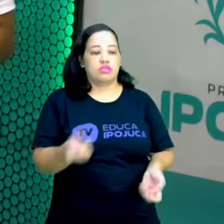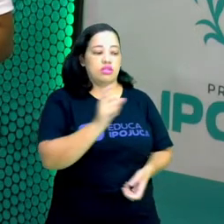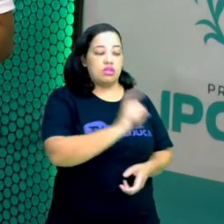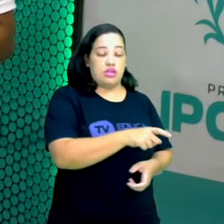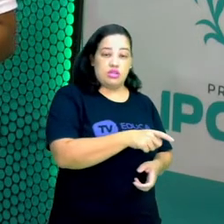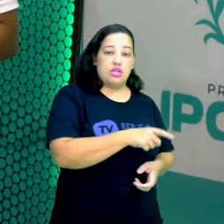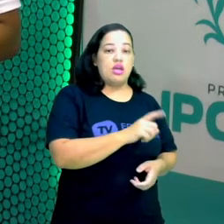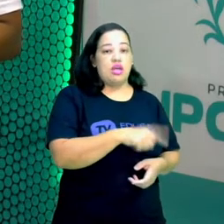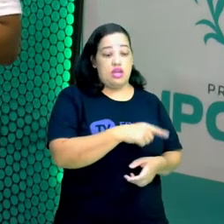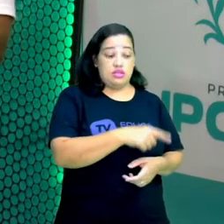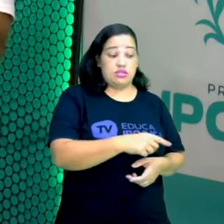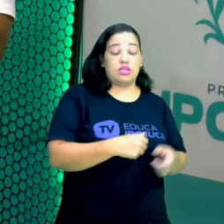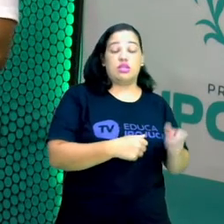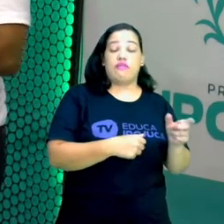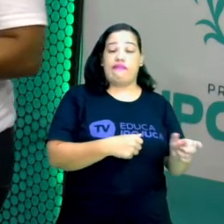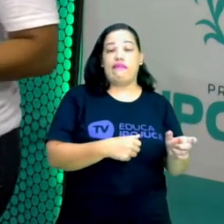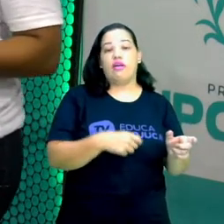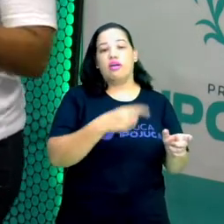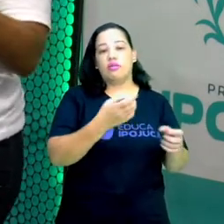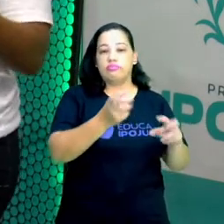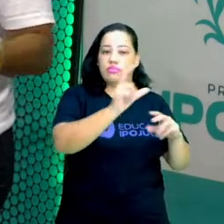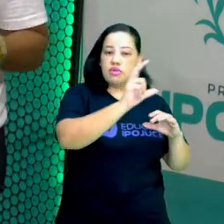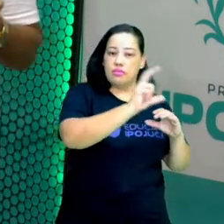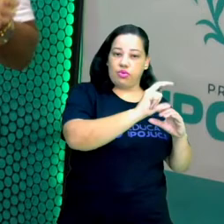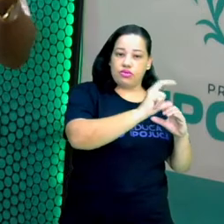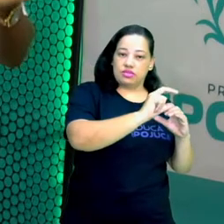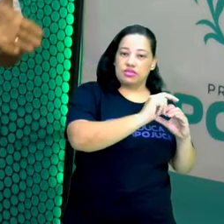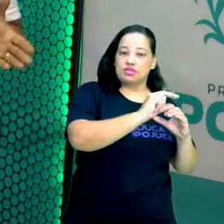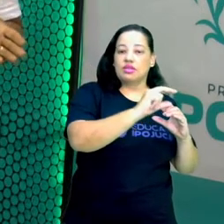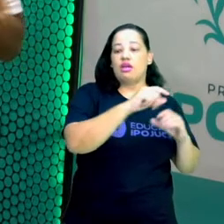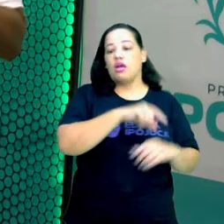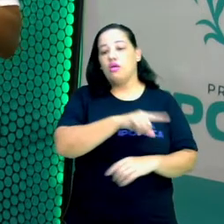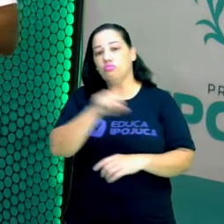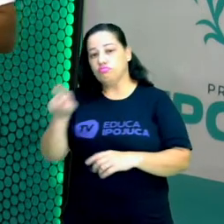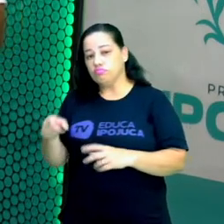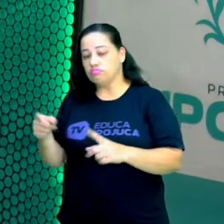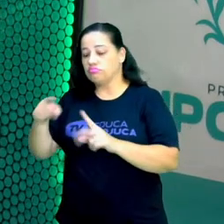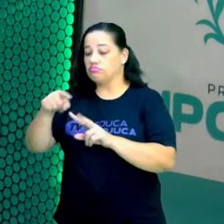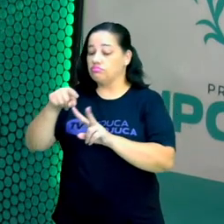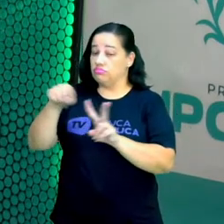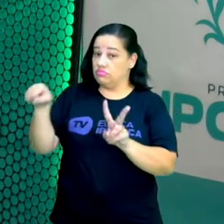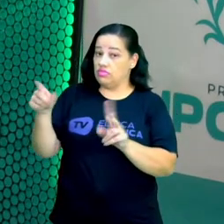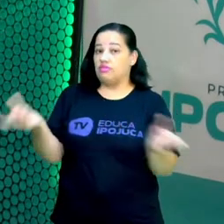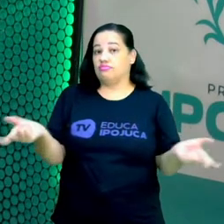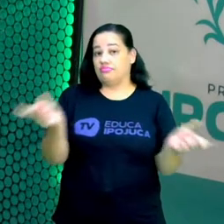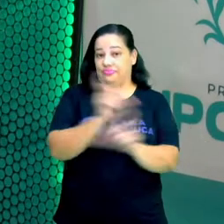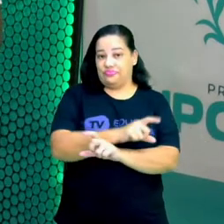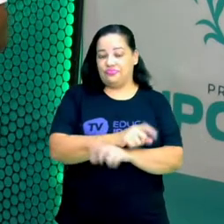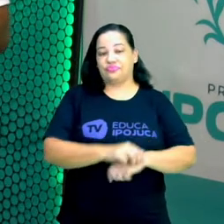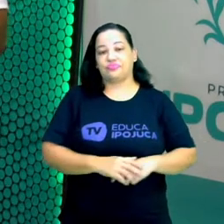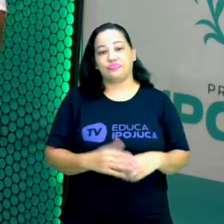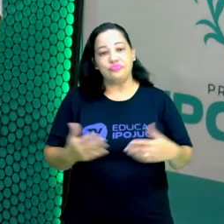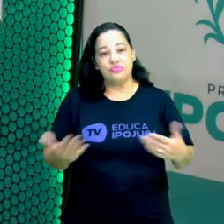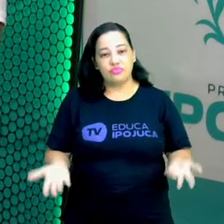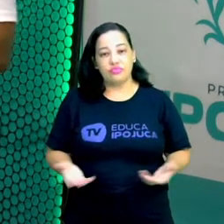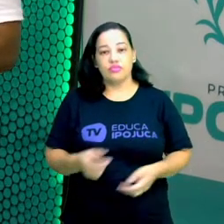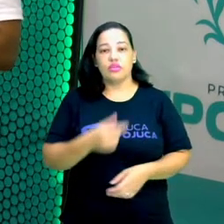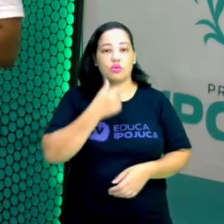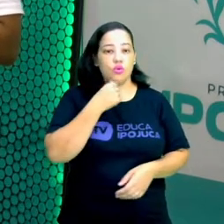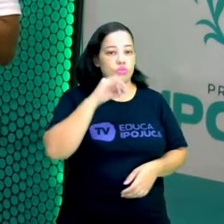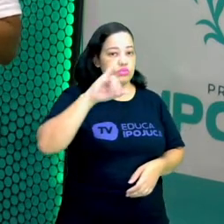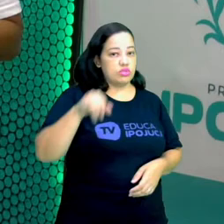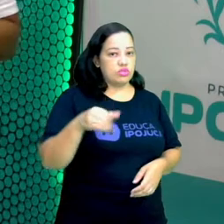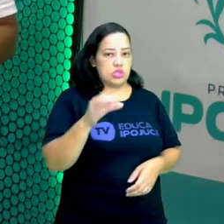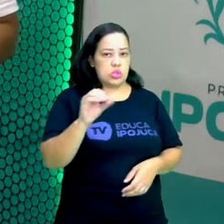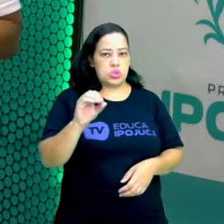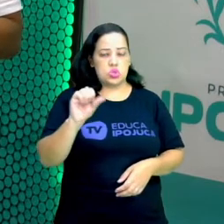potenciação. E José, como descobrir agora? Eu acho que você já pegou a dica. O terreno dele